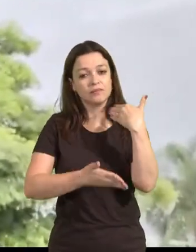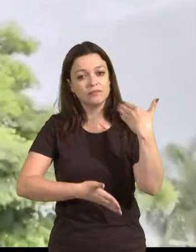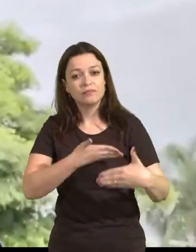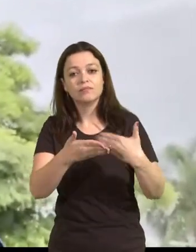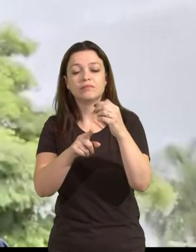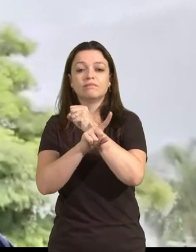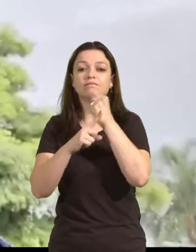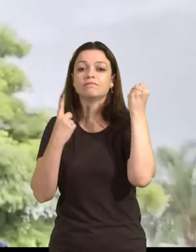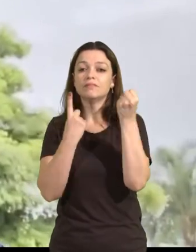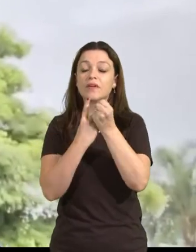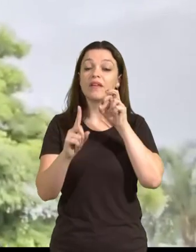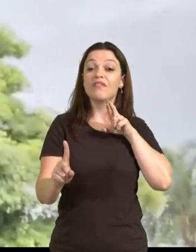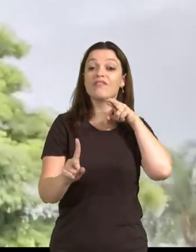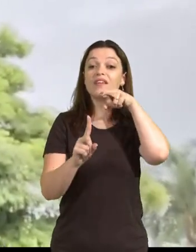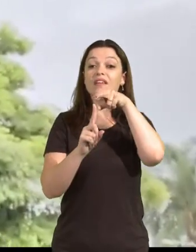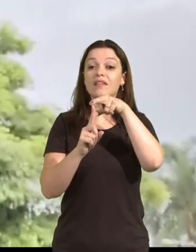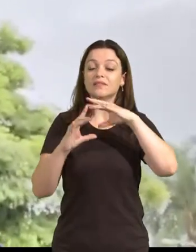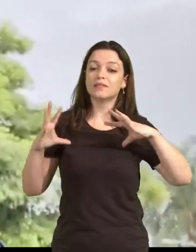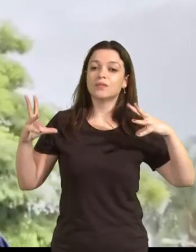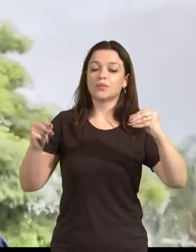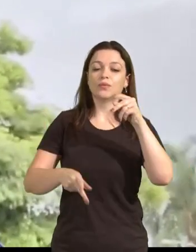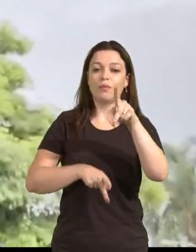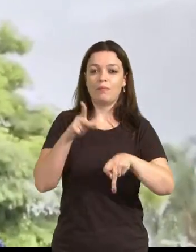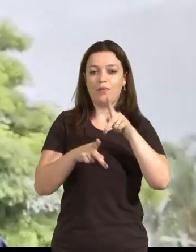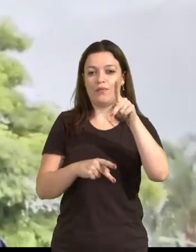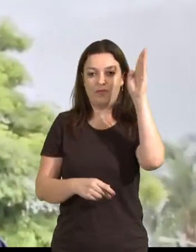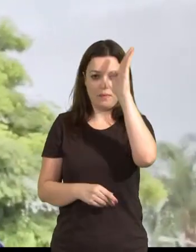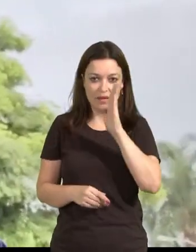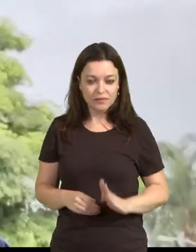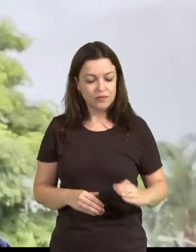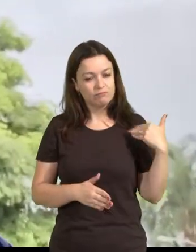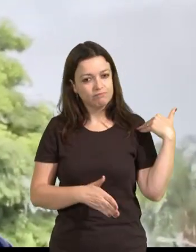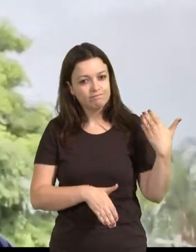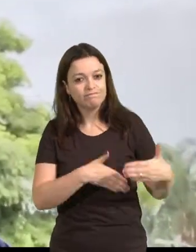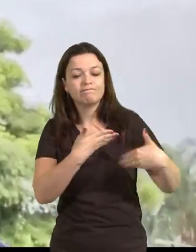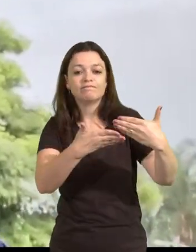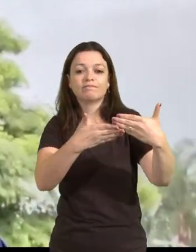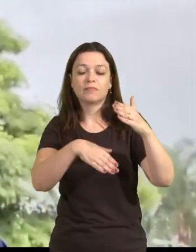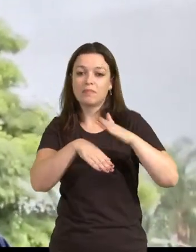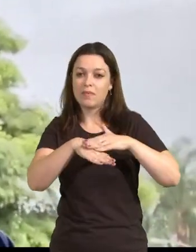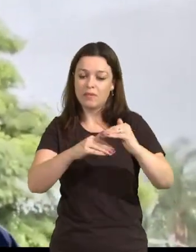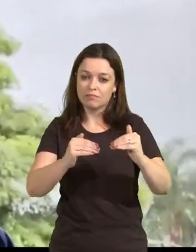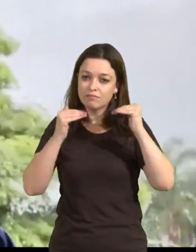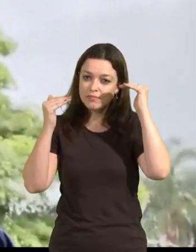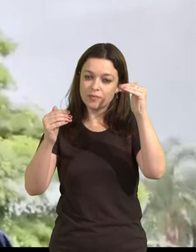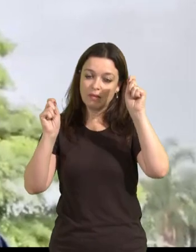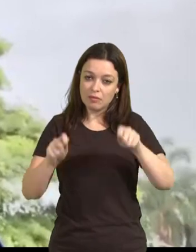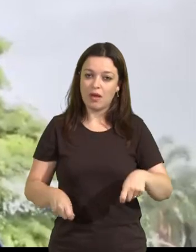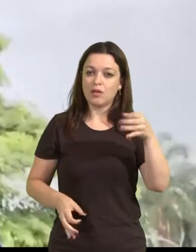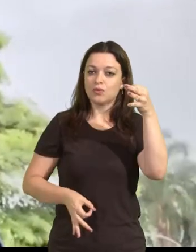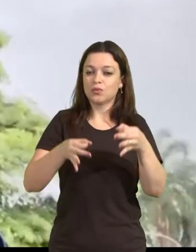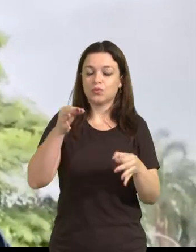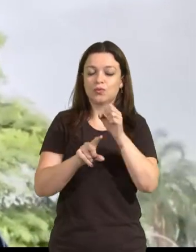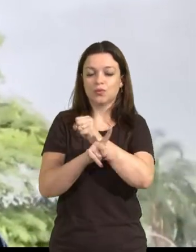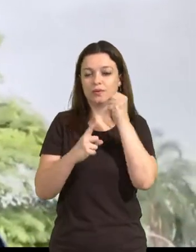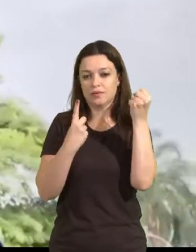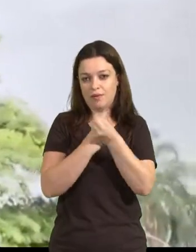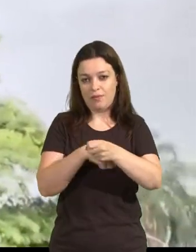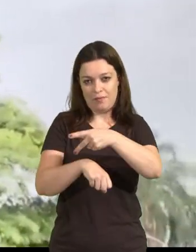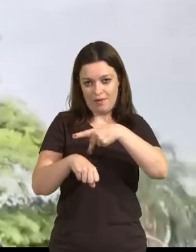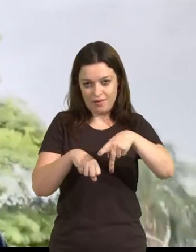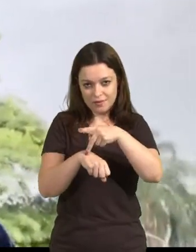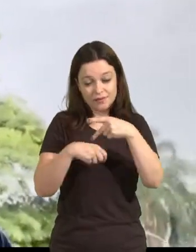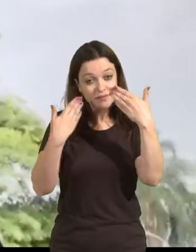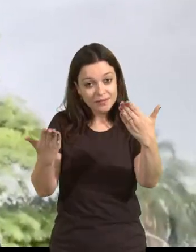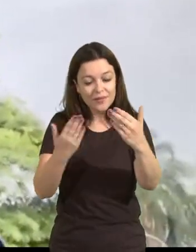mais socialmente referenciada a serviço do povo brasileiro e do desenvolvimento soberano e com justiça social do nosso país.